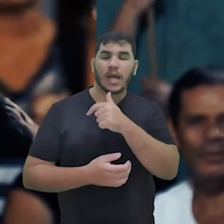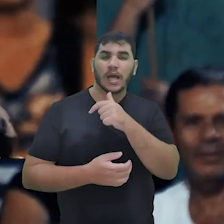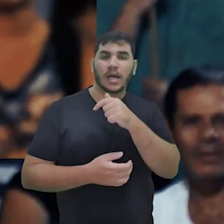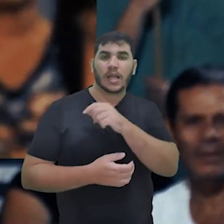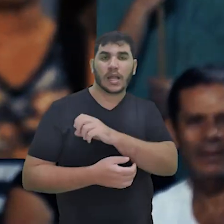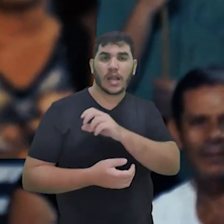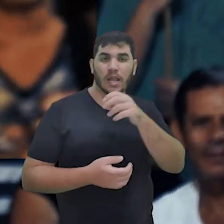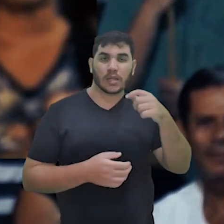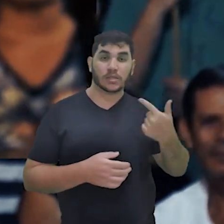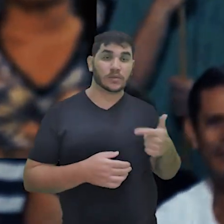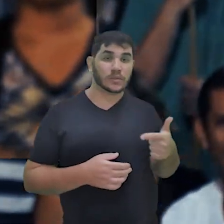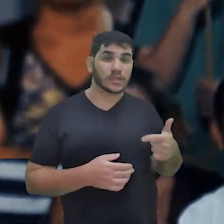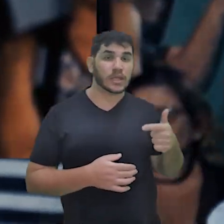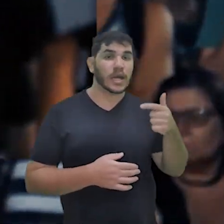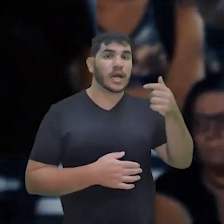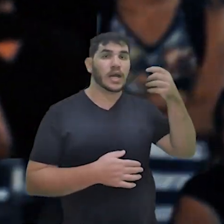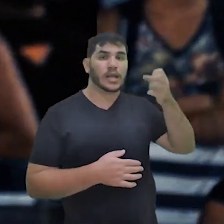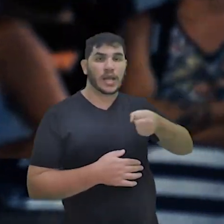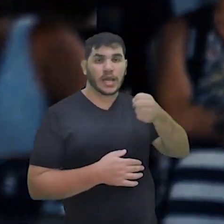dar.